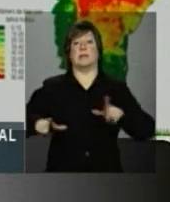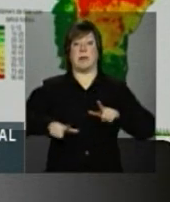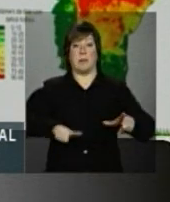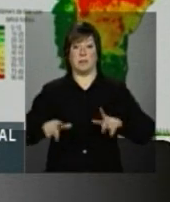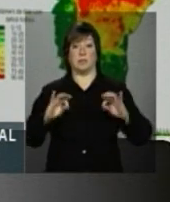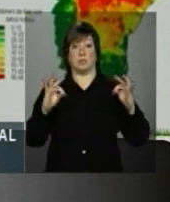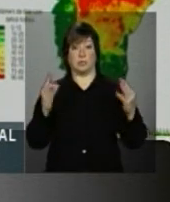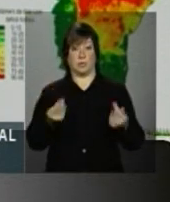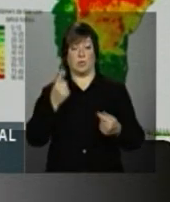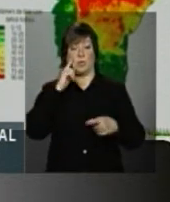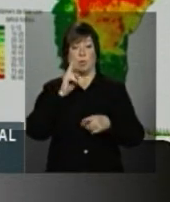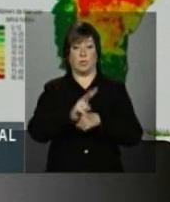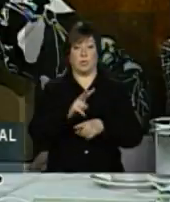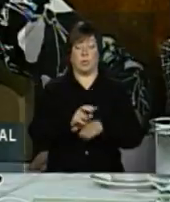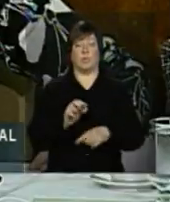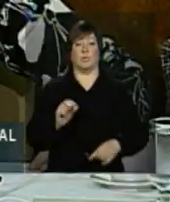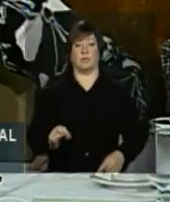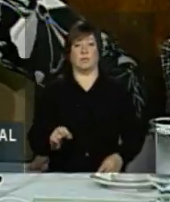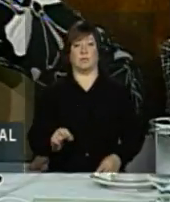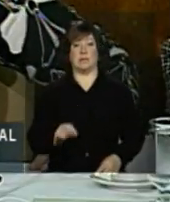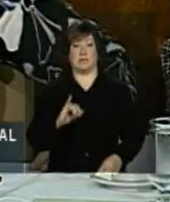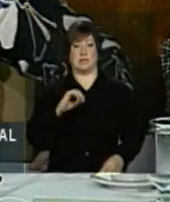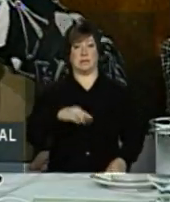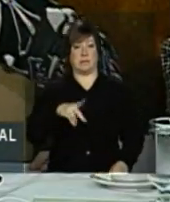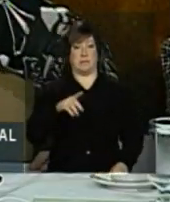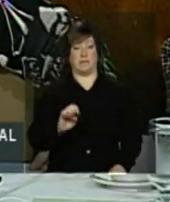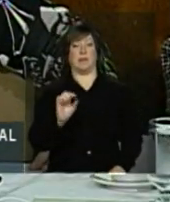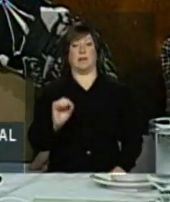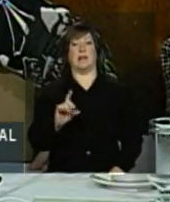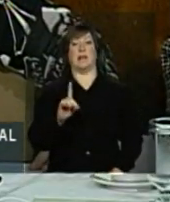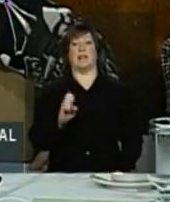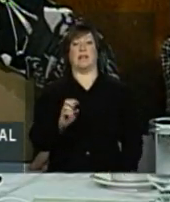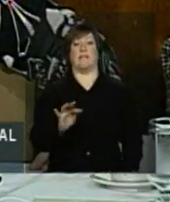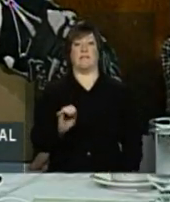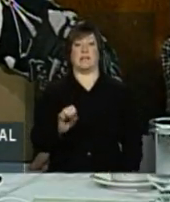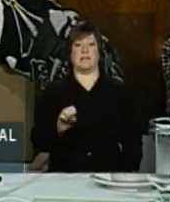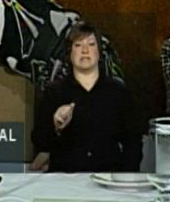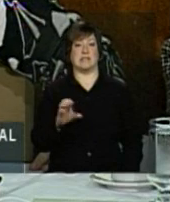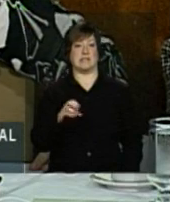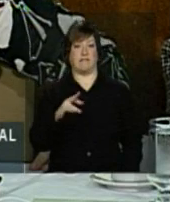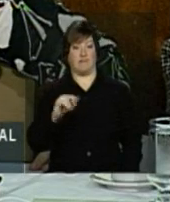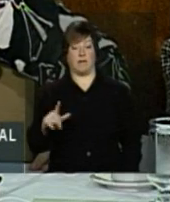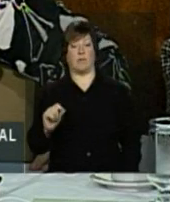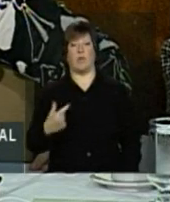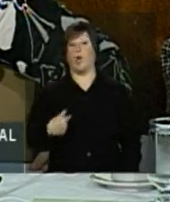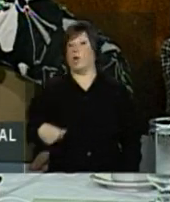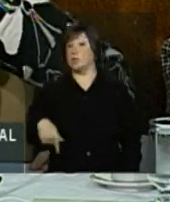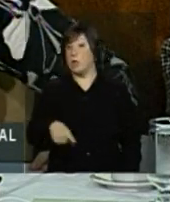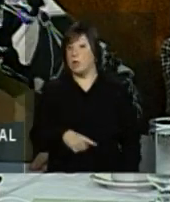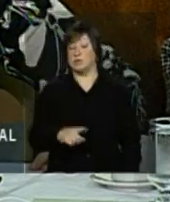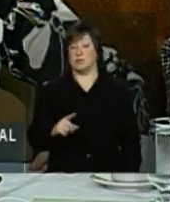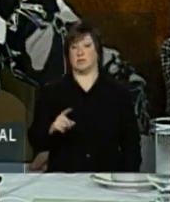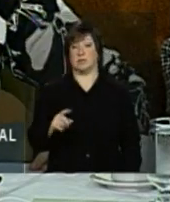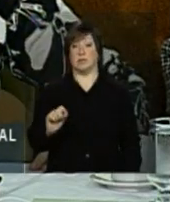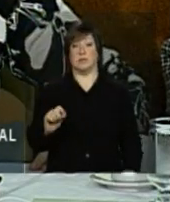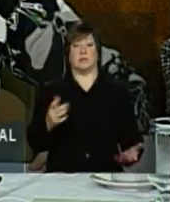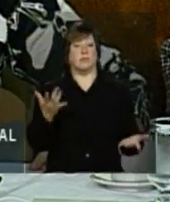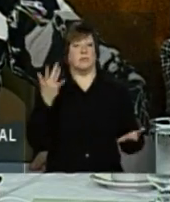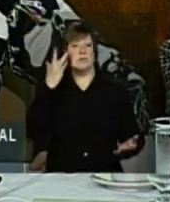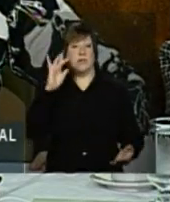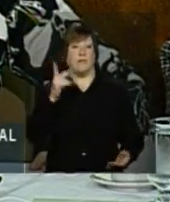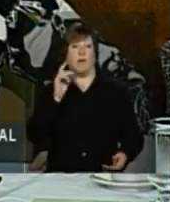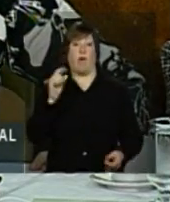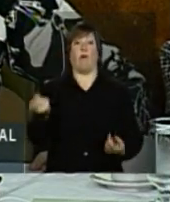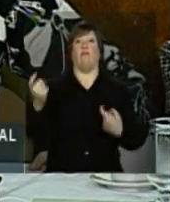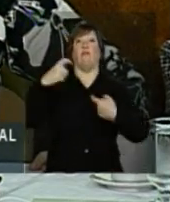acompanhado pelo pelo pelo IMP e pela defesa civil nós não nos arriscamos a dizer quando vai voltar